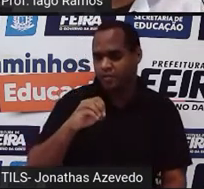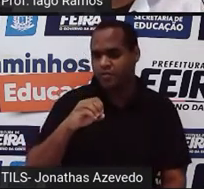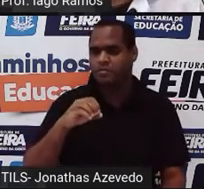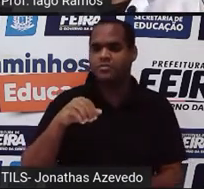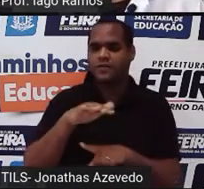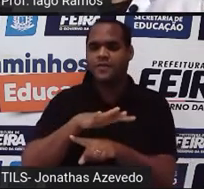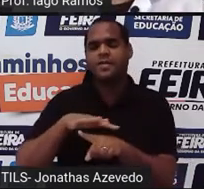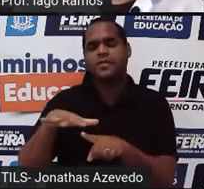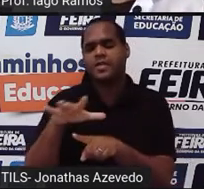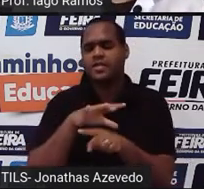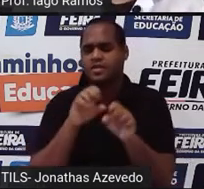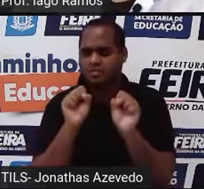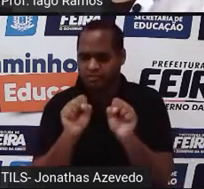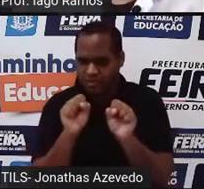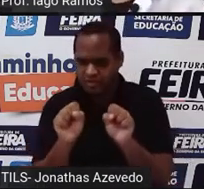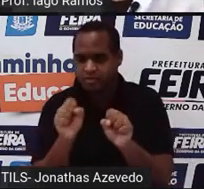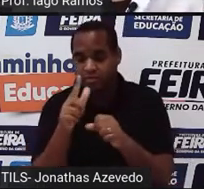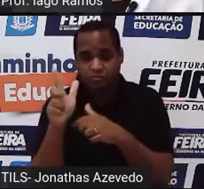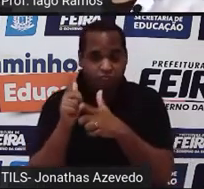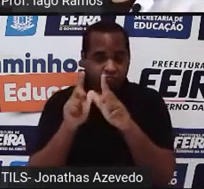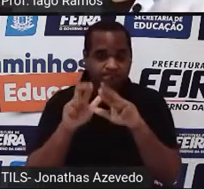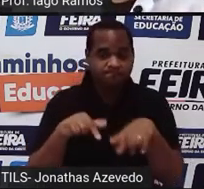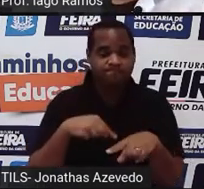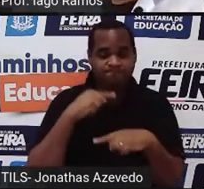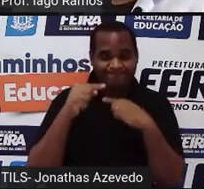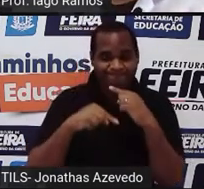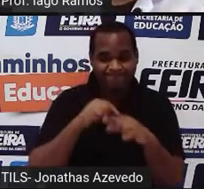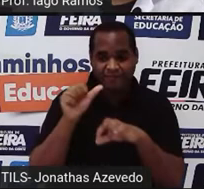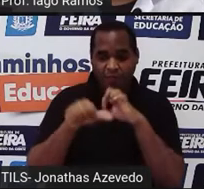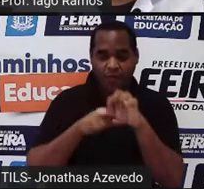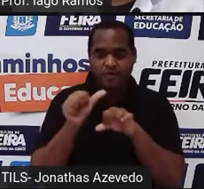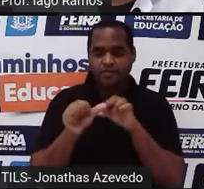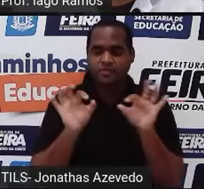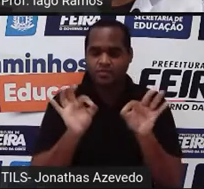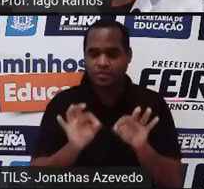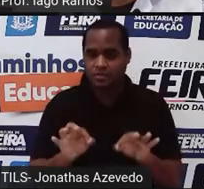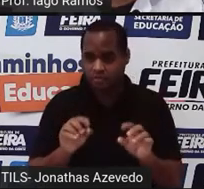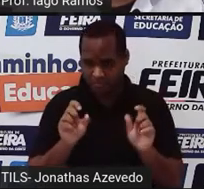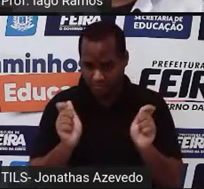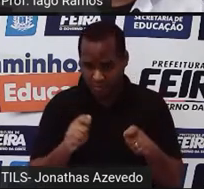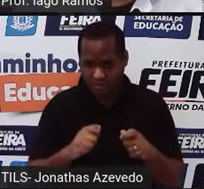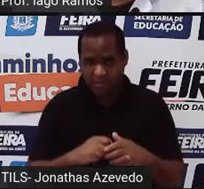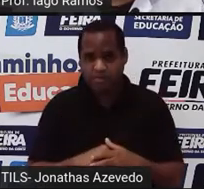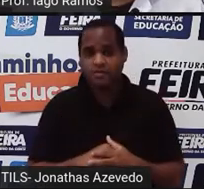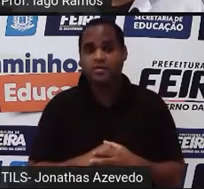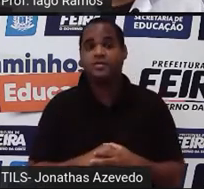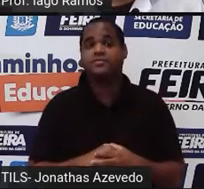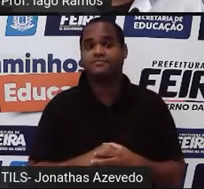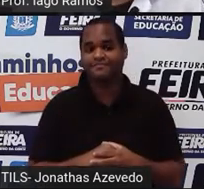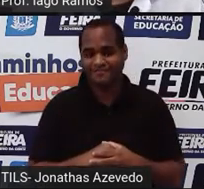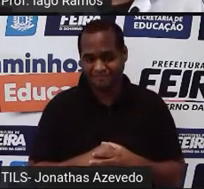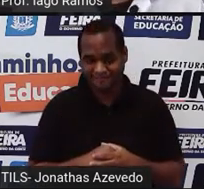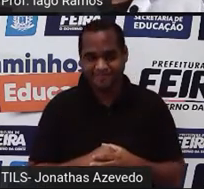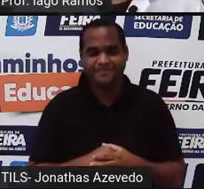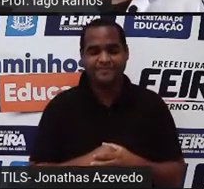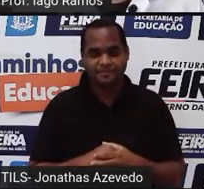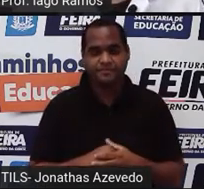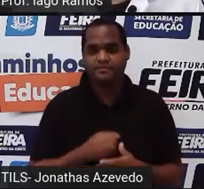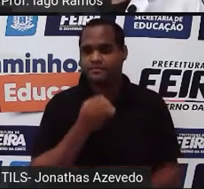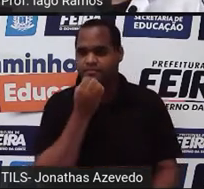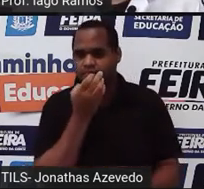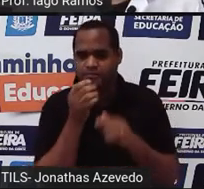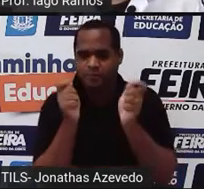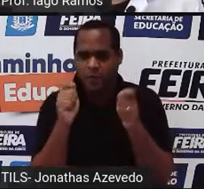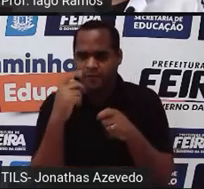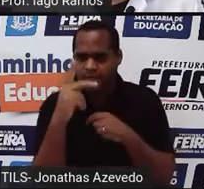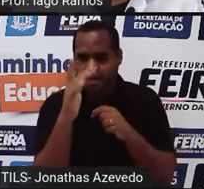planas, sem que essas transformações mudem as medidas das figuras, tá bom? Será que